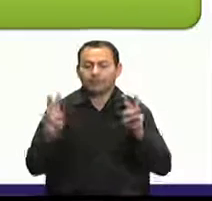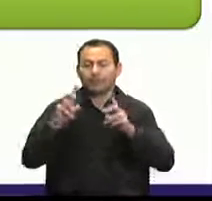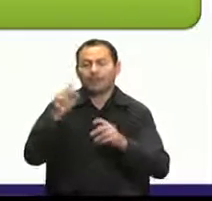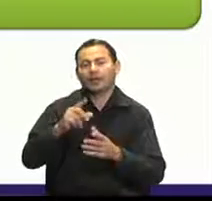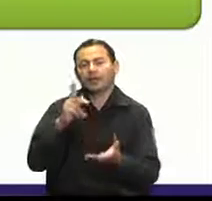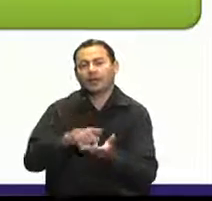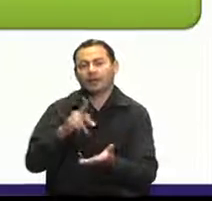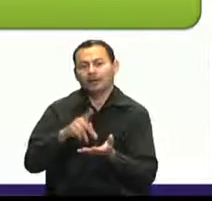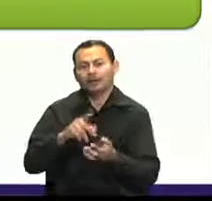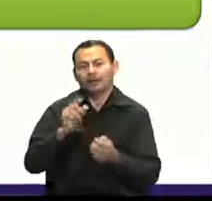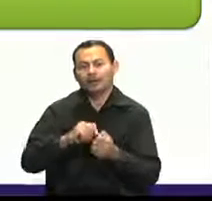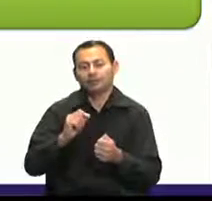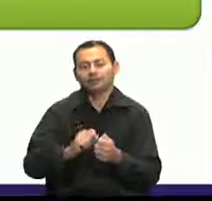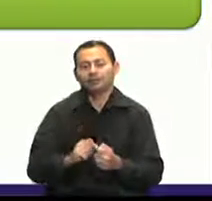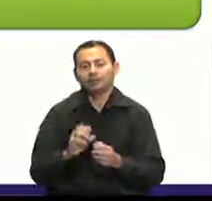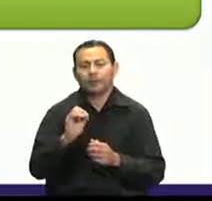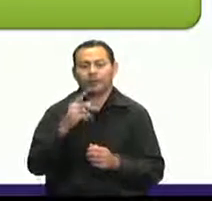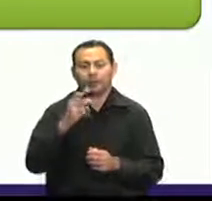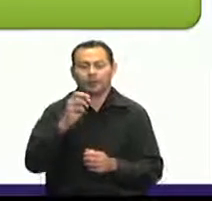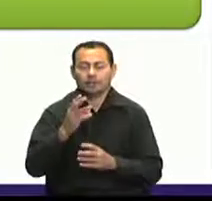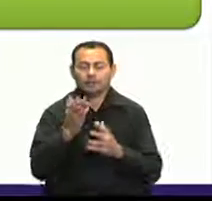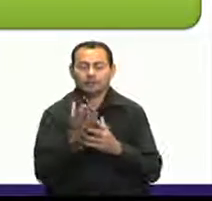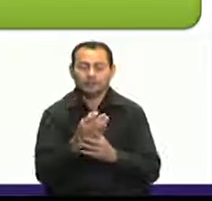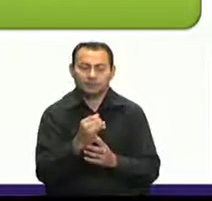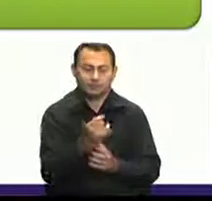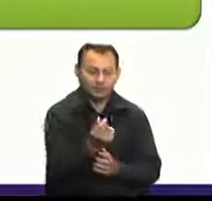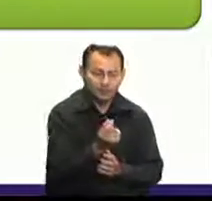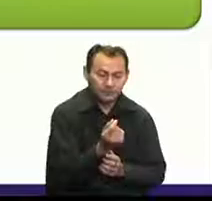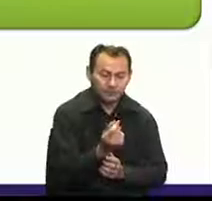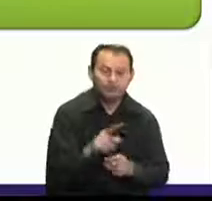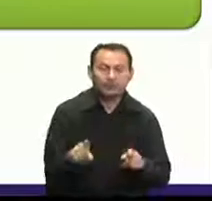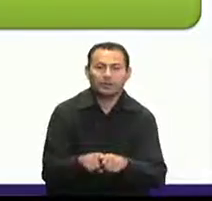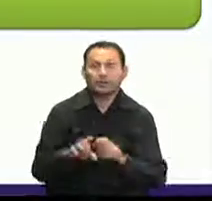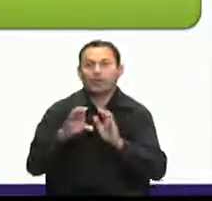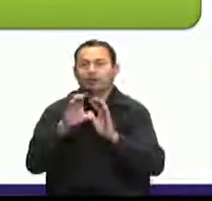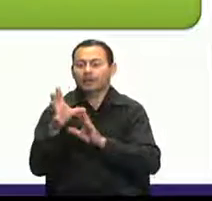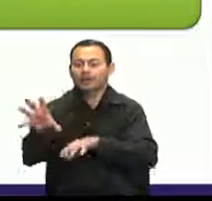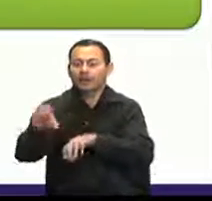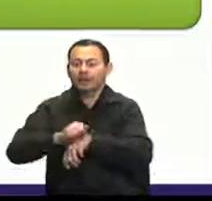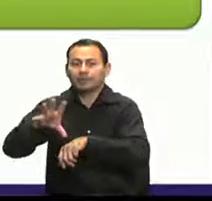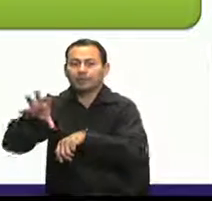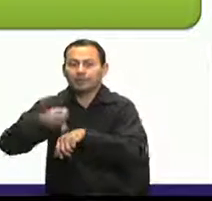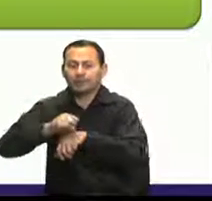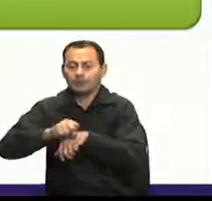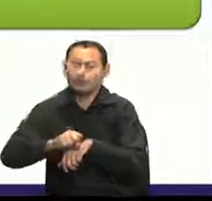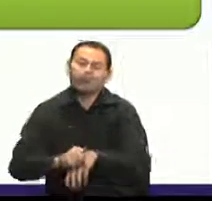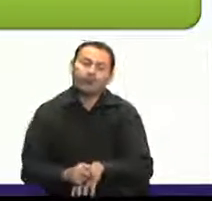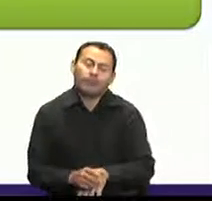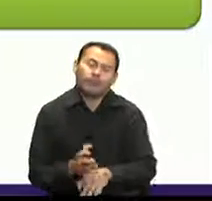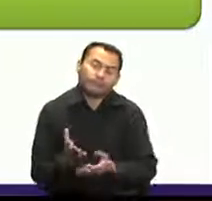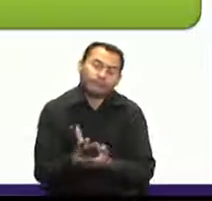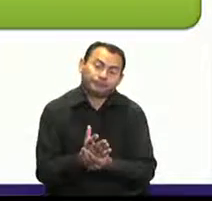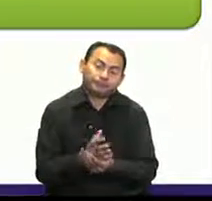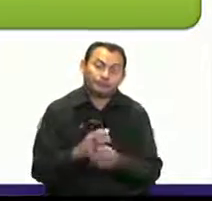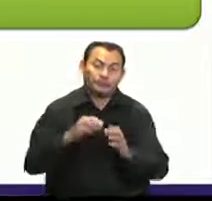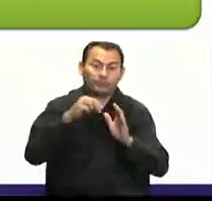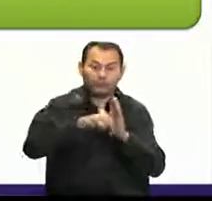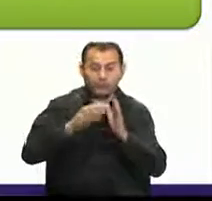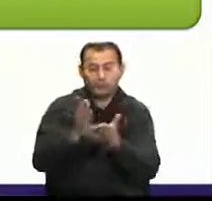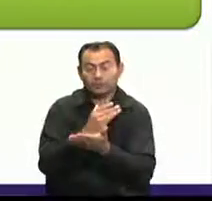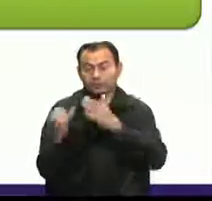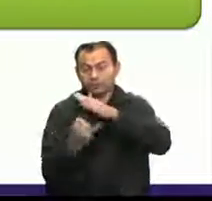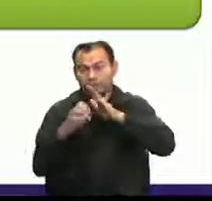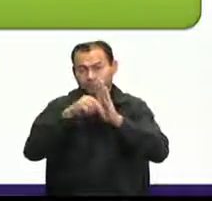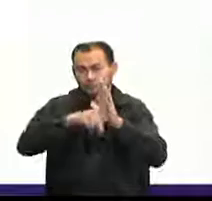aquelas que realizam as operações entre investidores e captadores então certas instituições normatizar